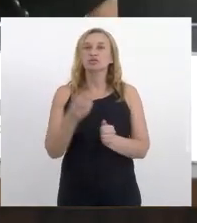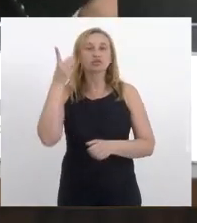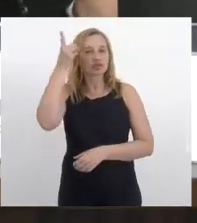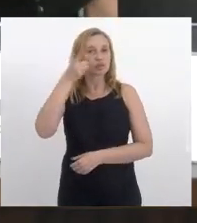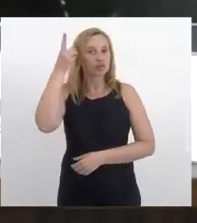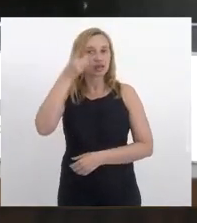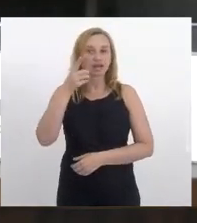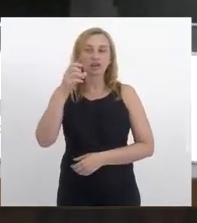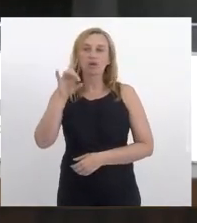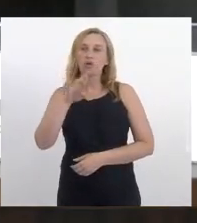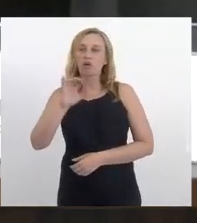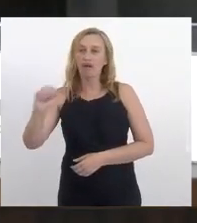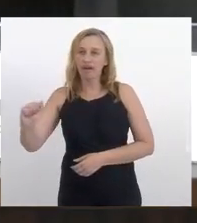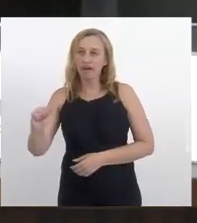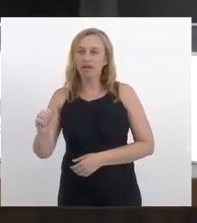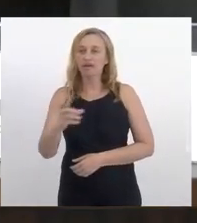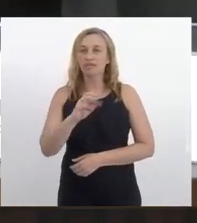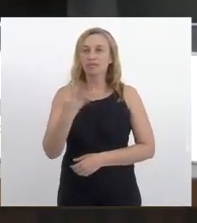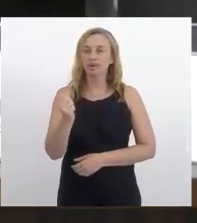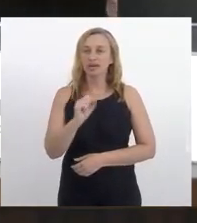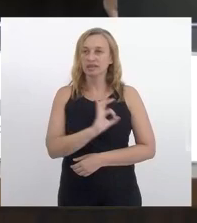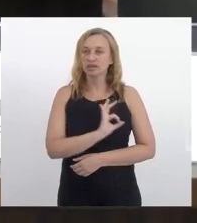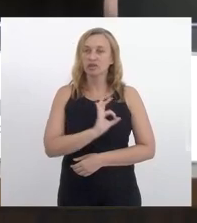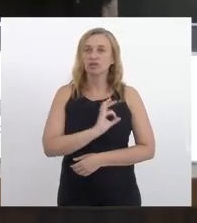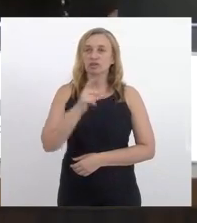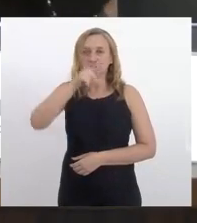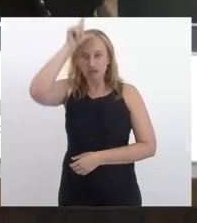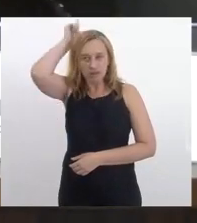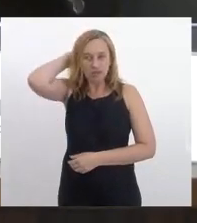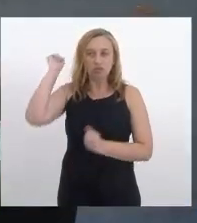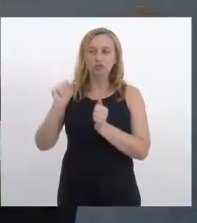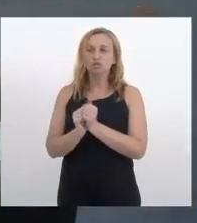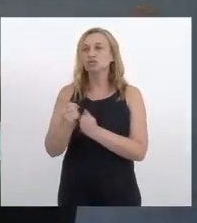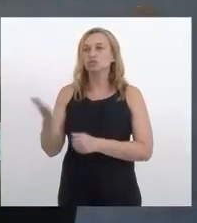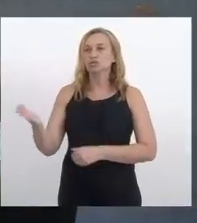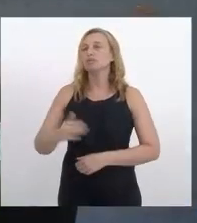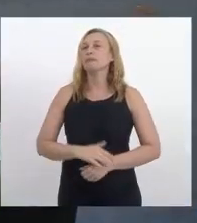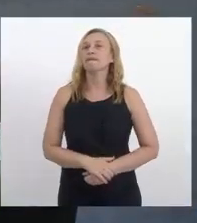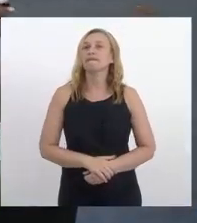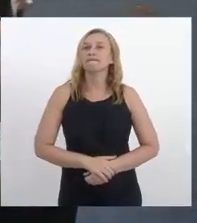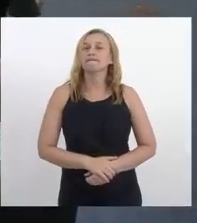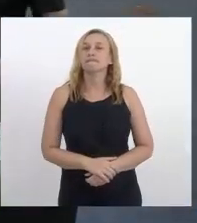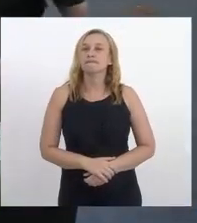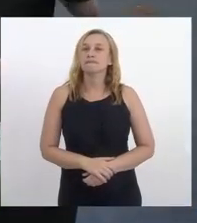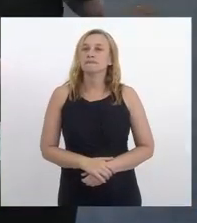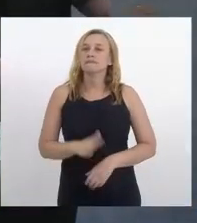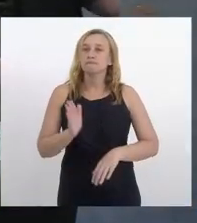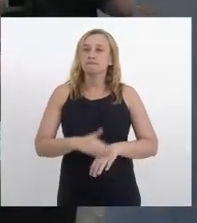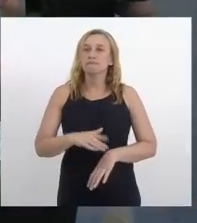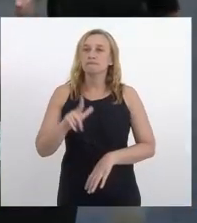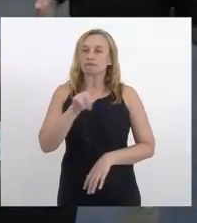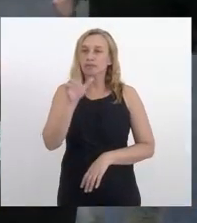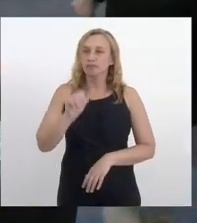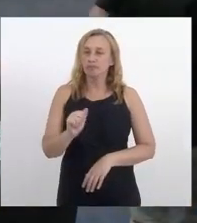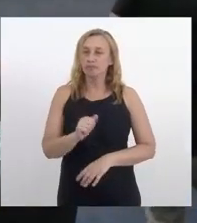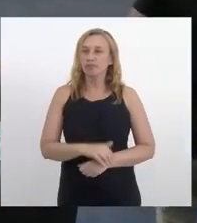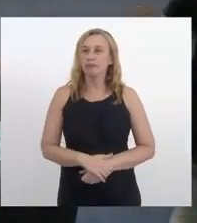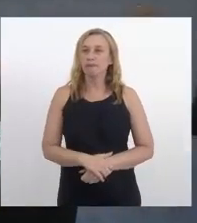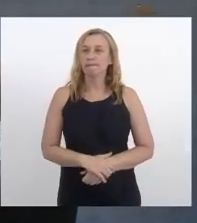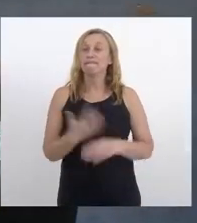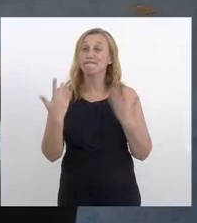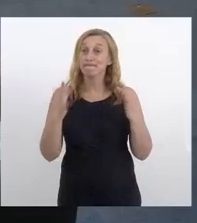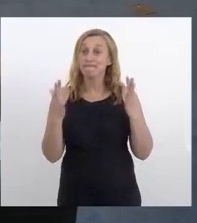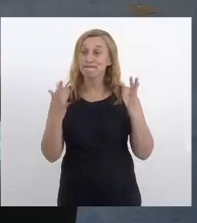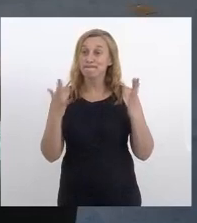André Correia, Marta Rocha e Luiz Paulo, mais a nossa Luzia.